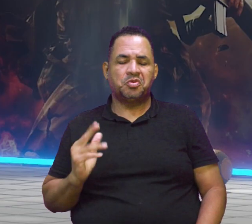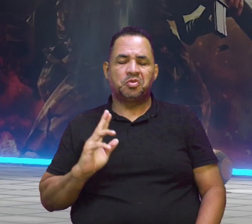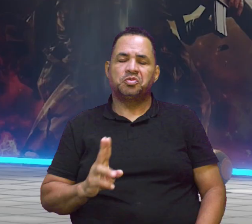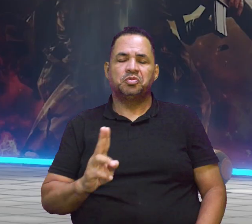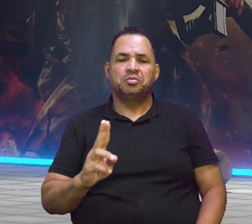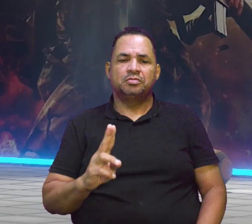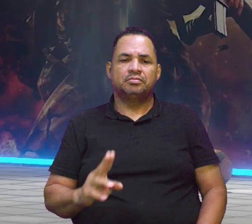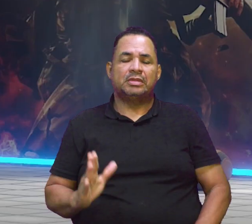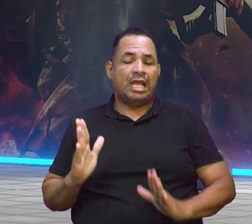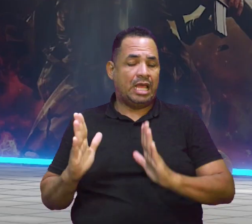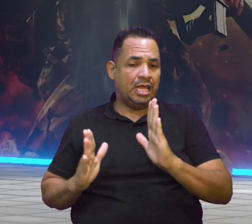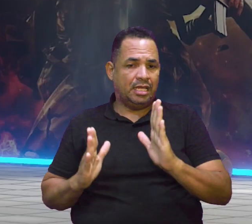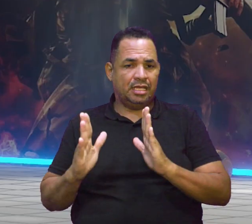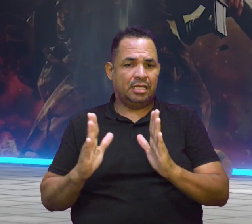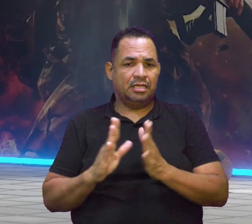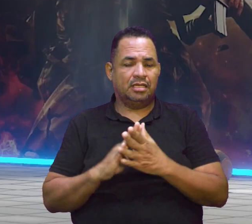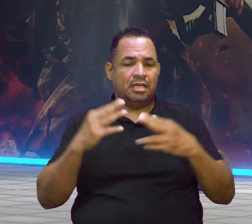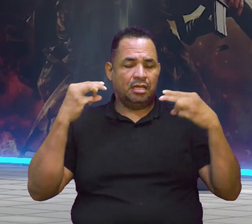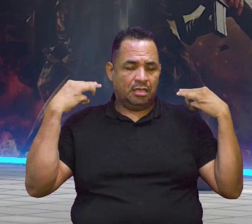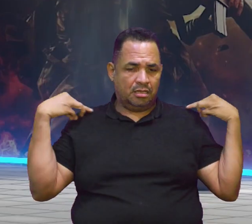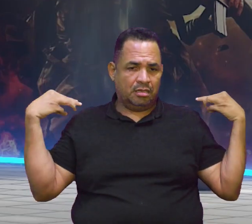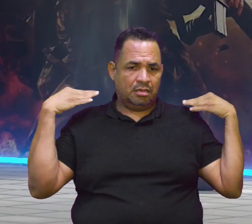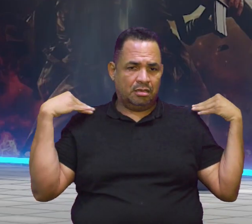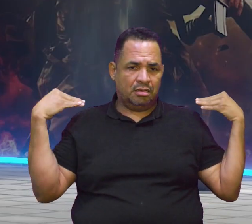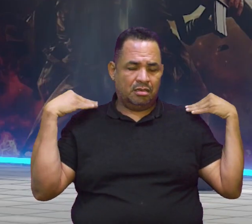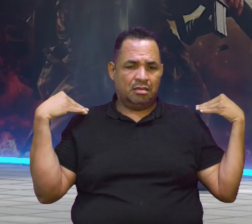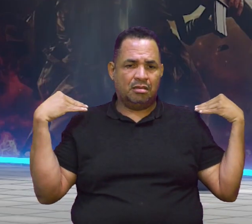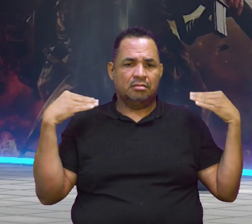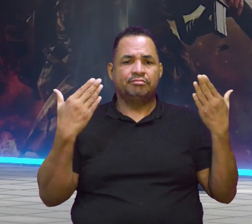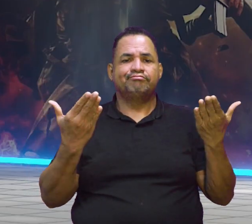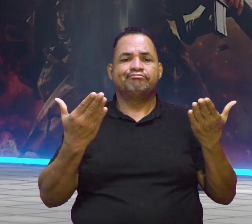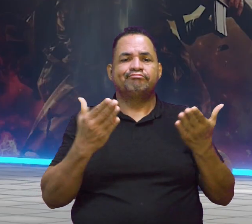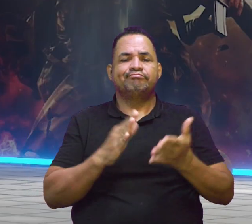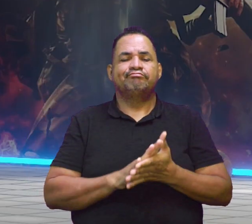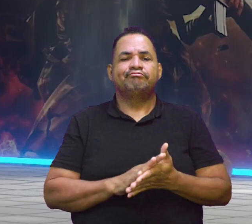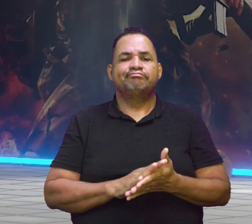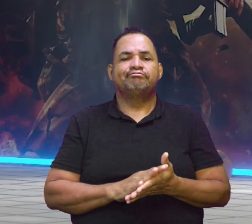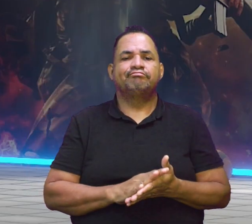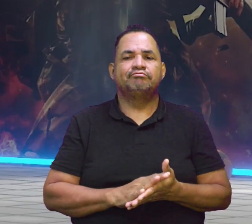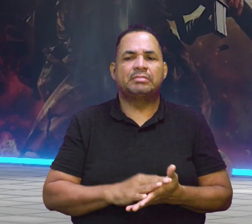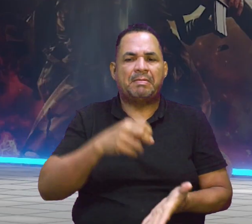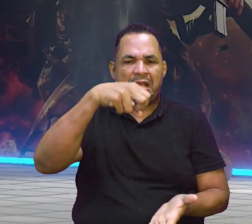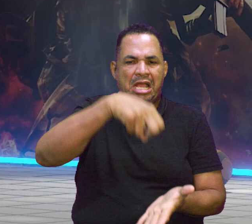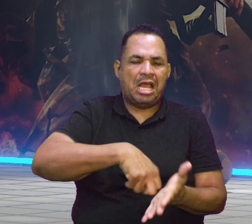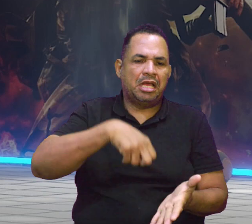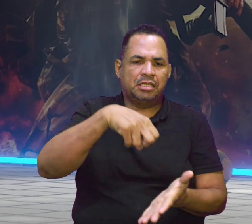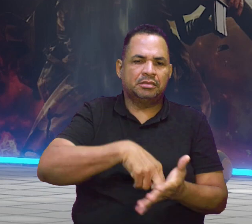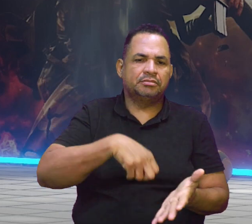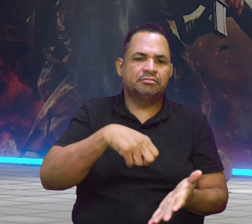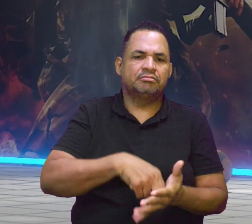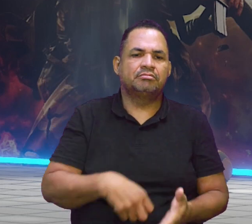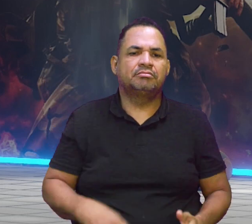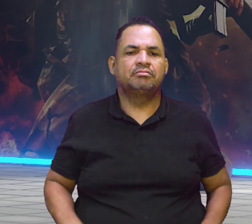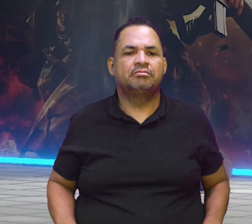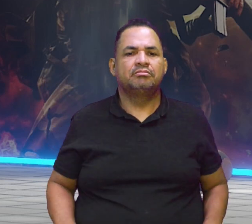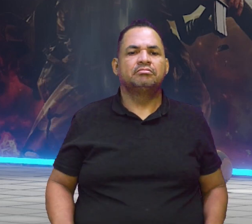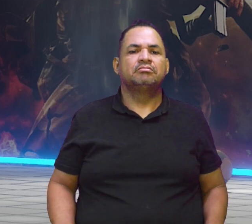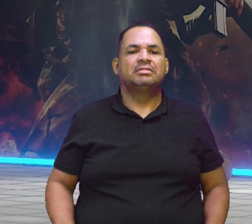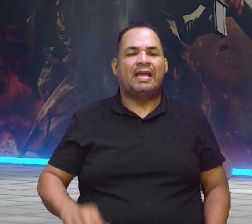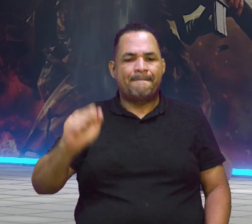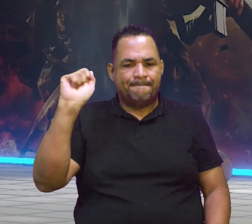época, a Marinha, ela, como castigo, ela dava